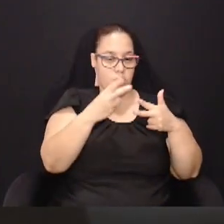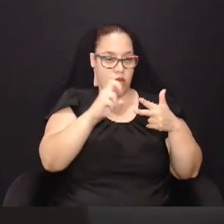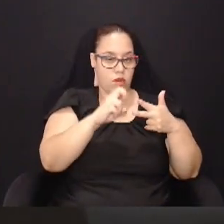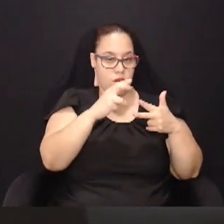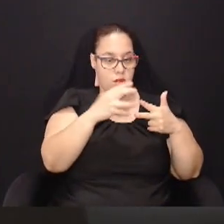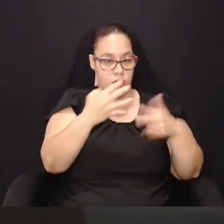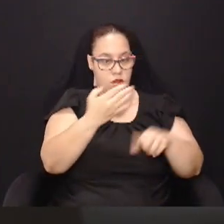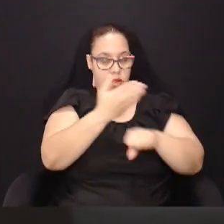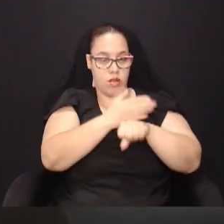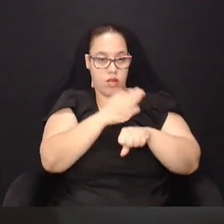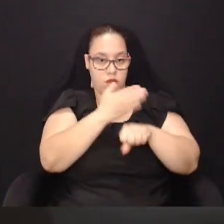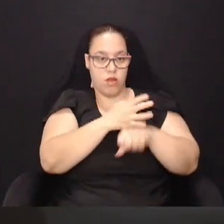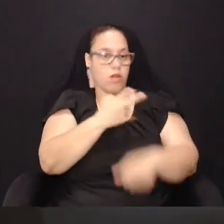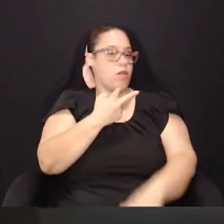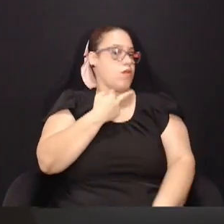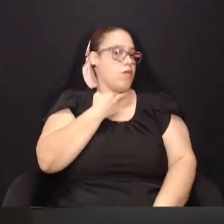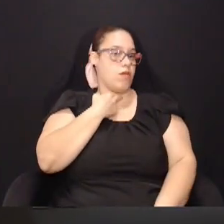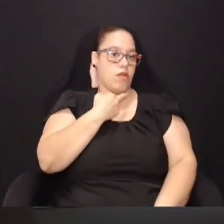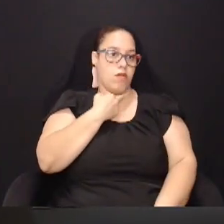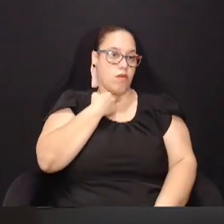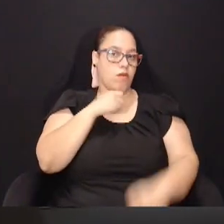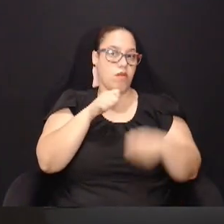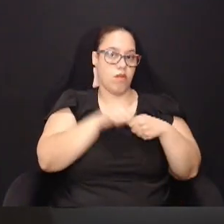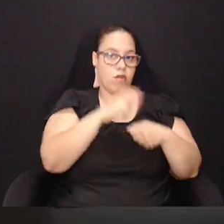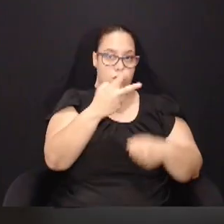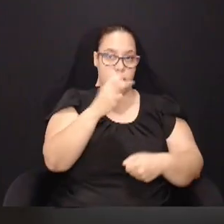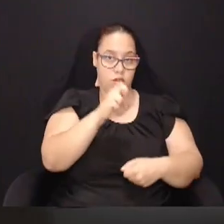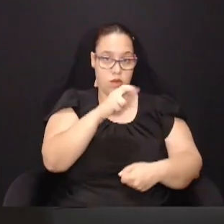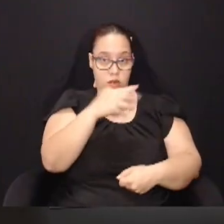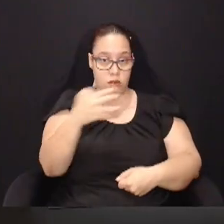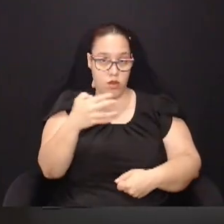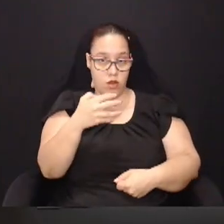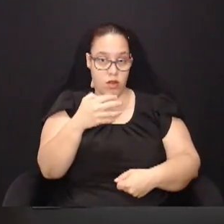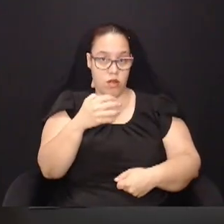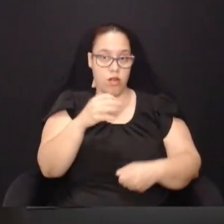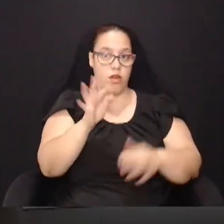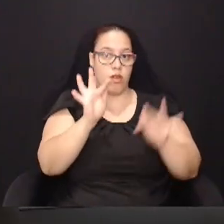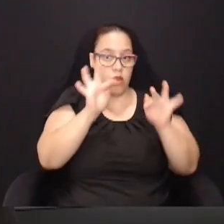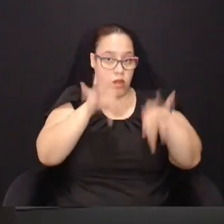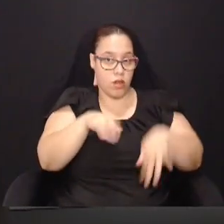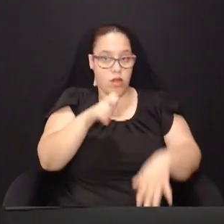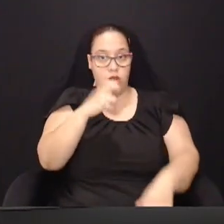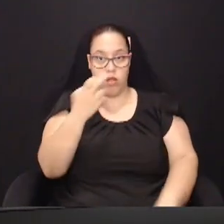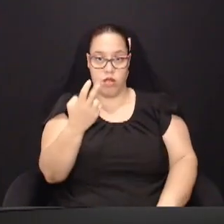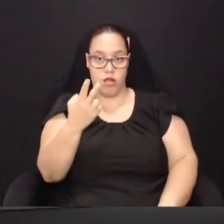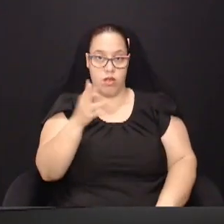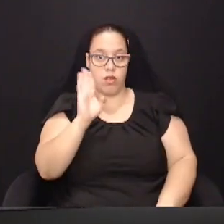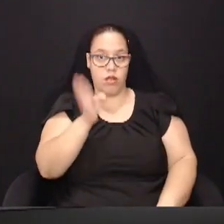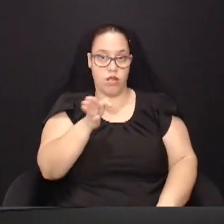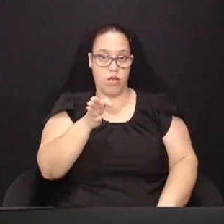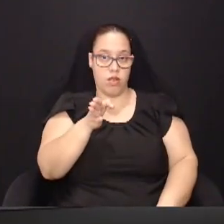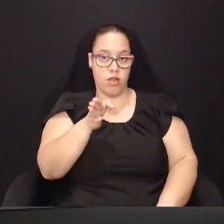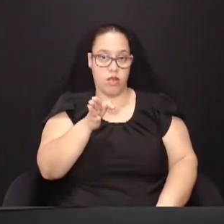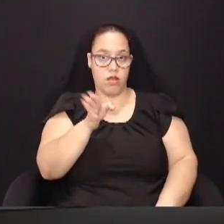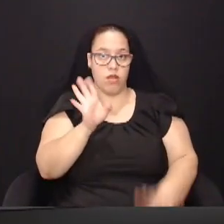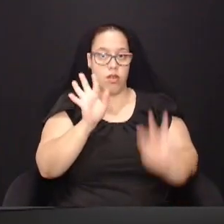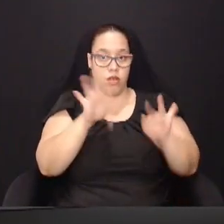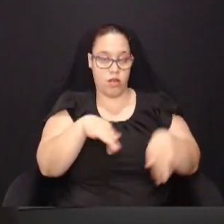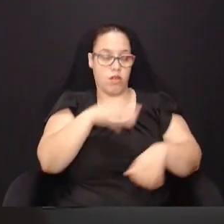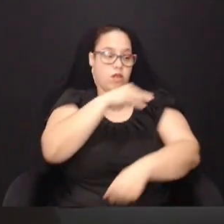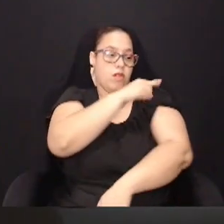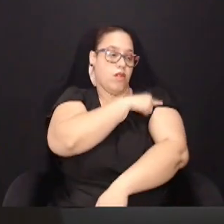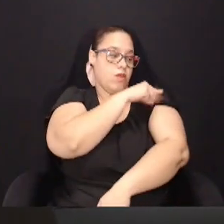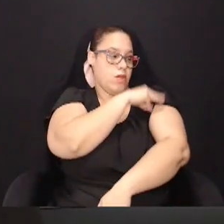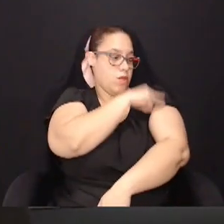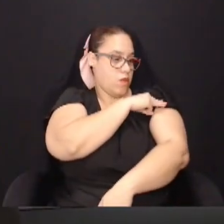não pode. Mas se ele fez em 2024 como concluinte ou já tendo concluído o ensino médio, pode entrar